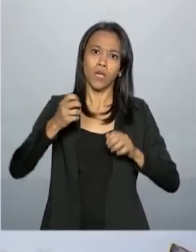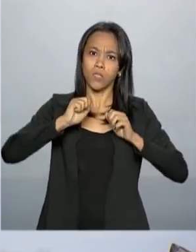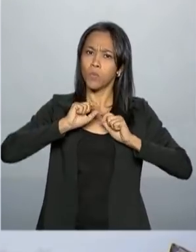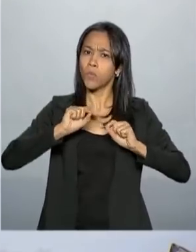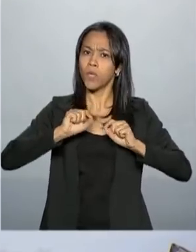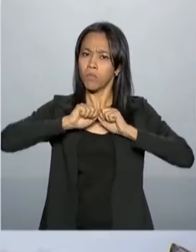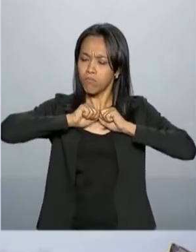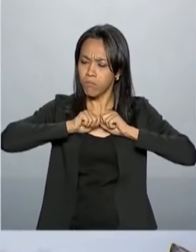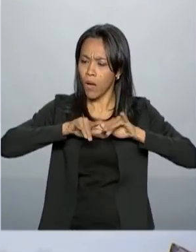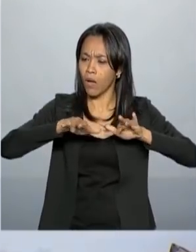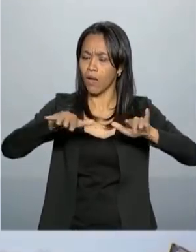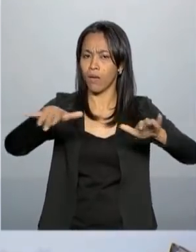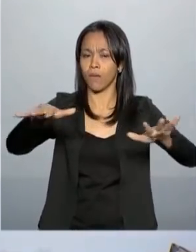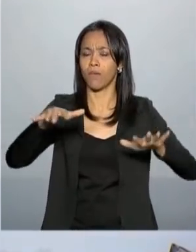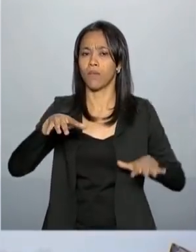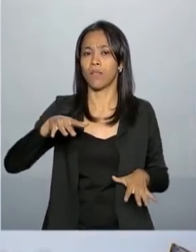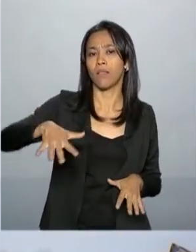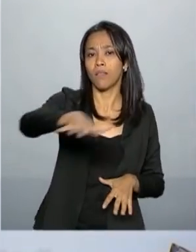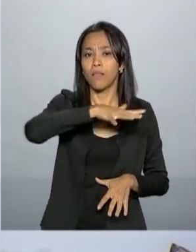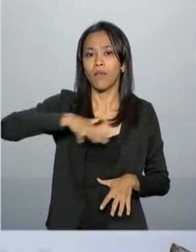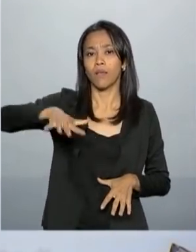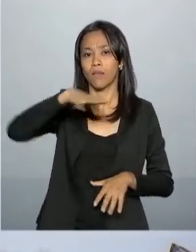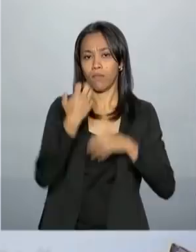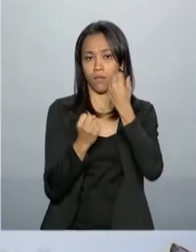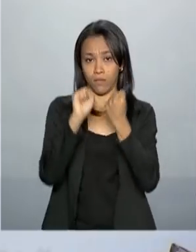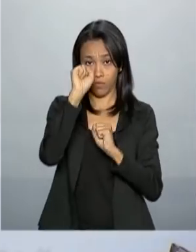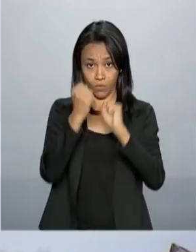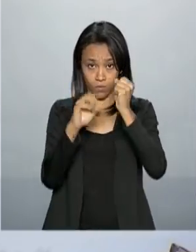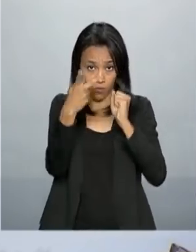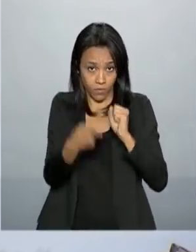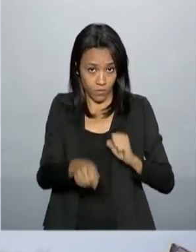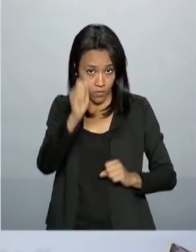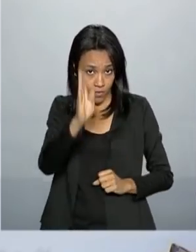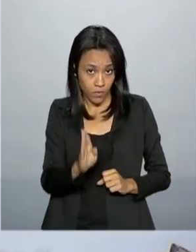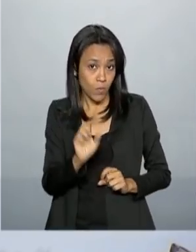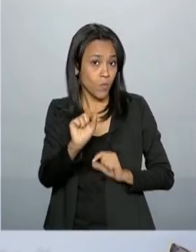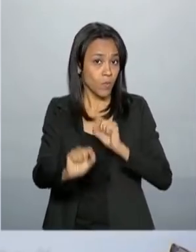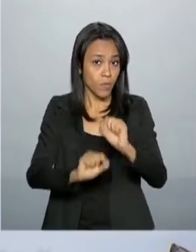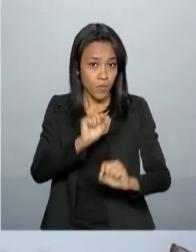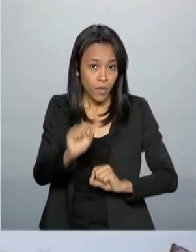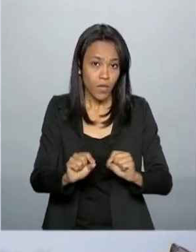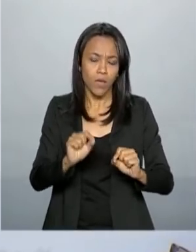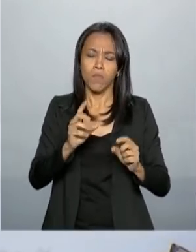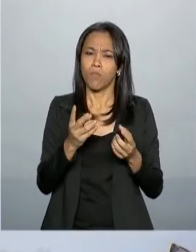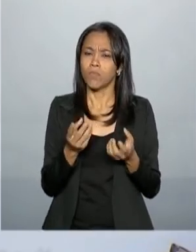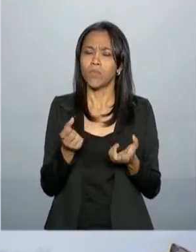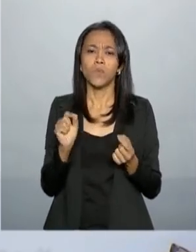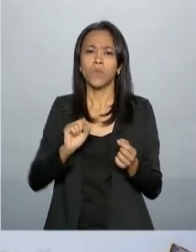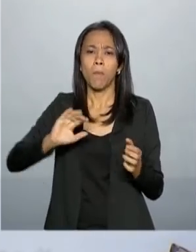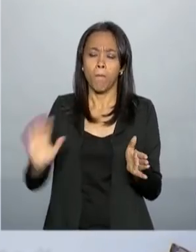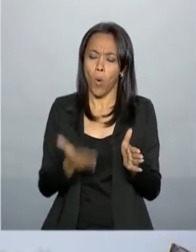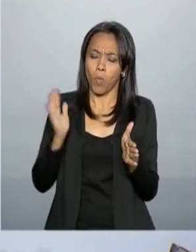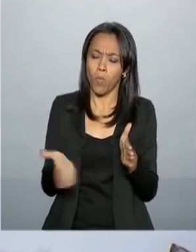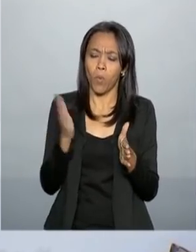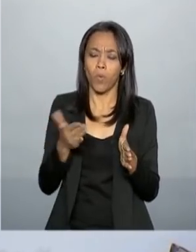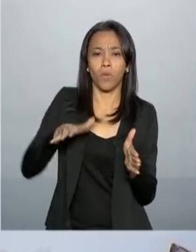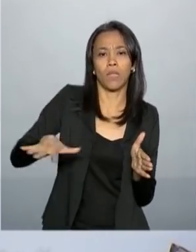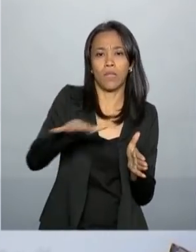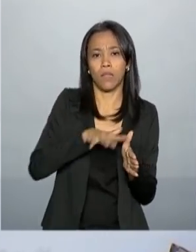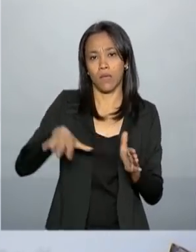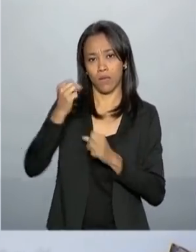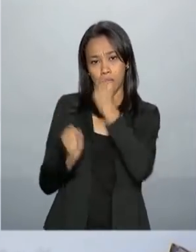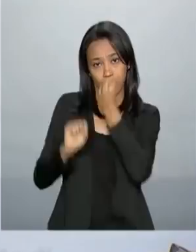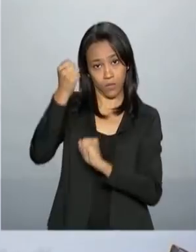de um dos setores da indústria nacional, por meio de expressiva produção da cadeia